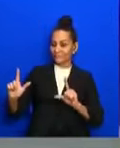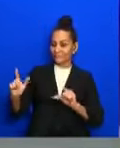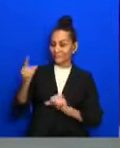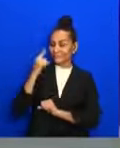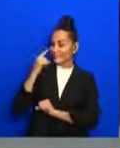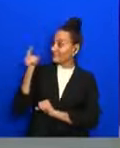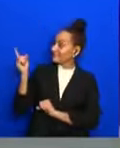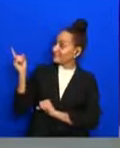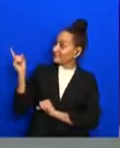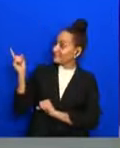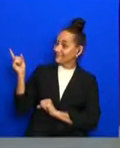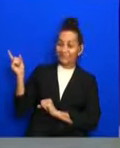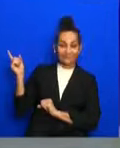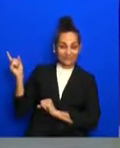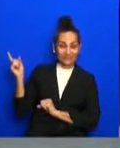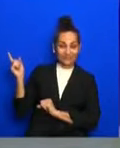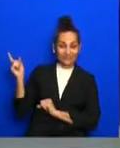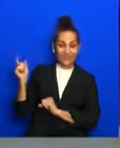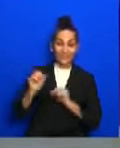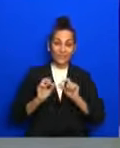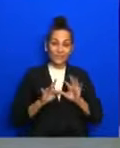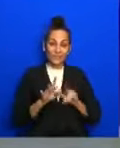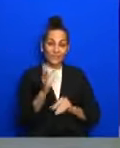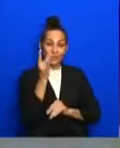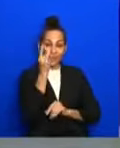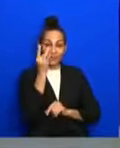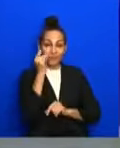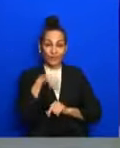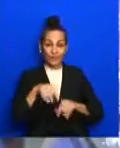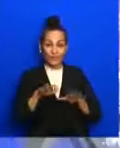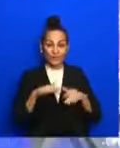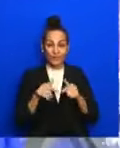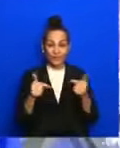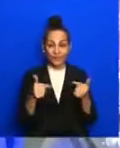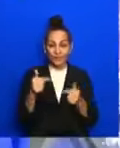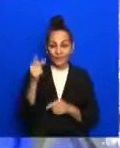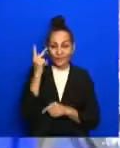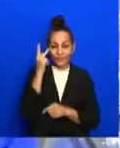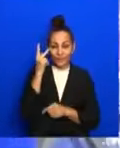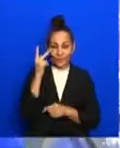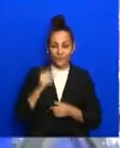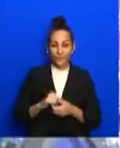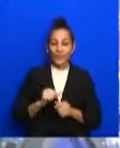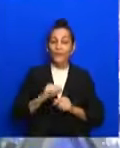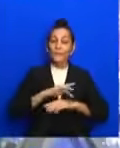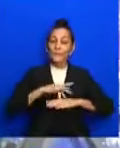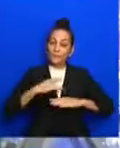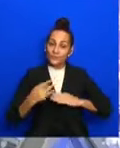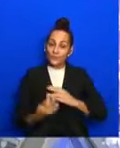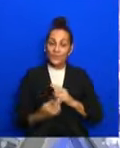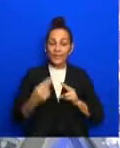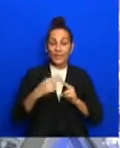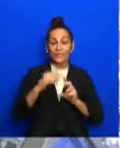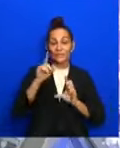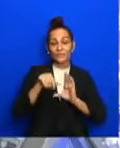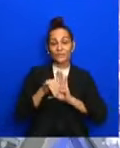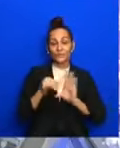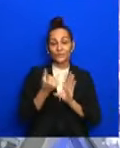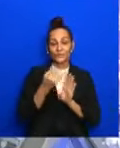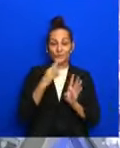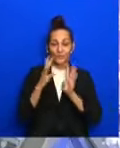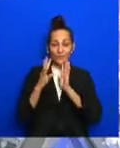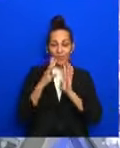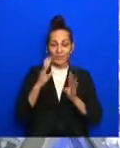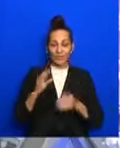telão de LED. A nossa transmissão ao vivo, direto do Espaço da Sorte em São Paulo, por meio dos perfis da Caixa e da Rede TV